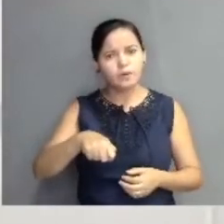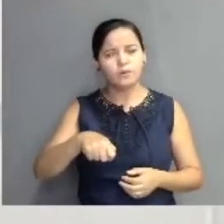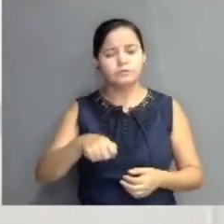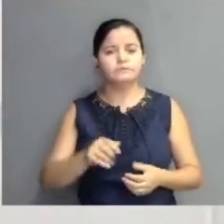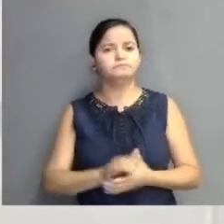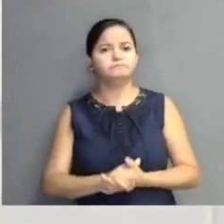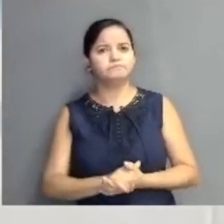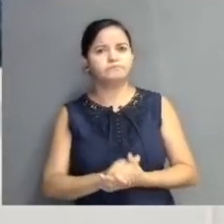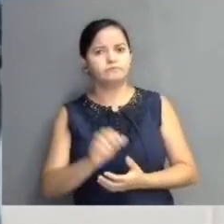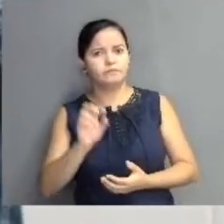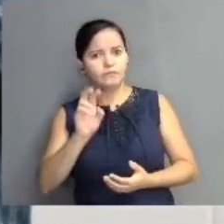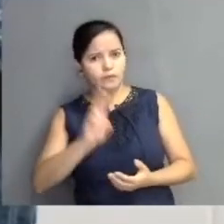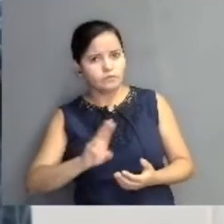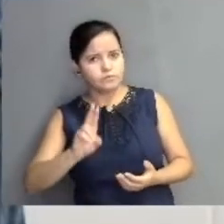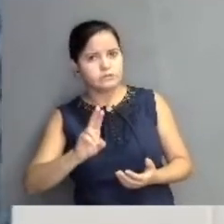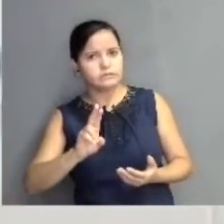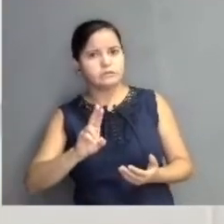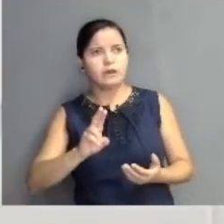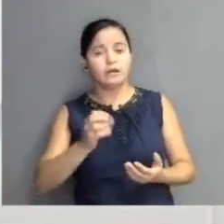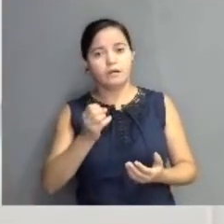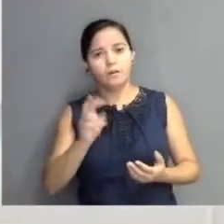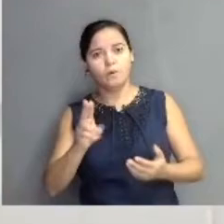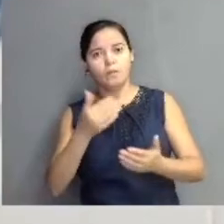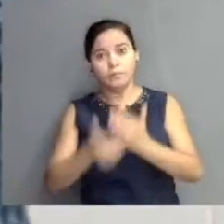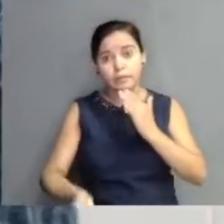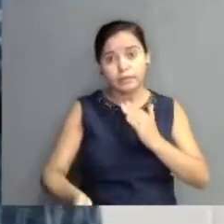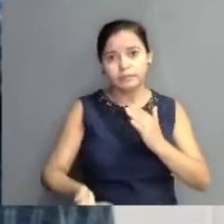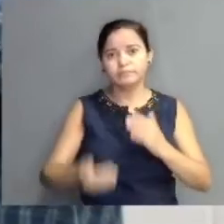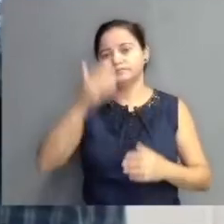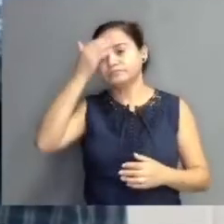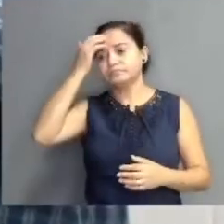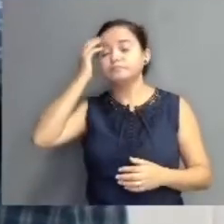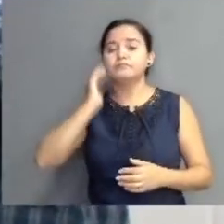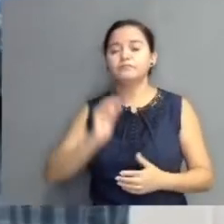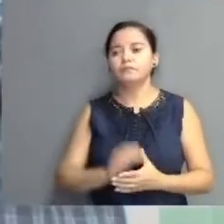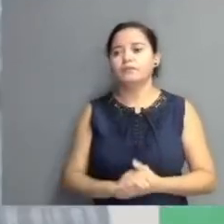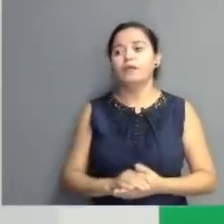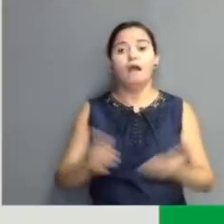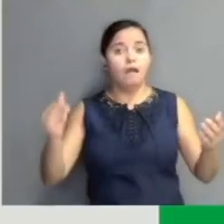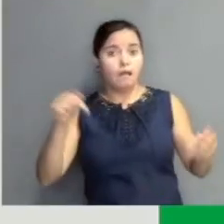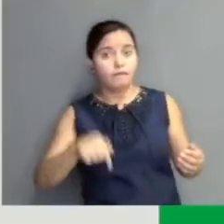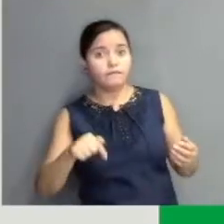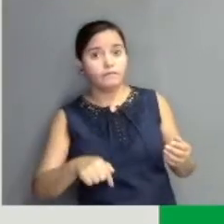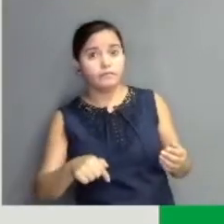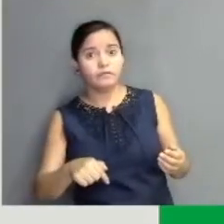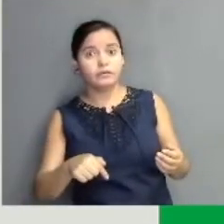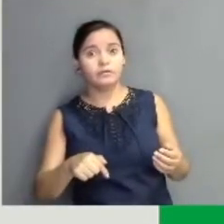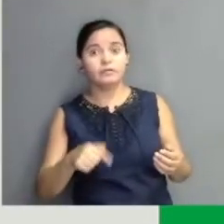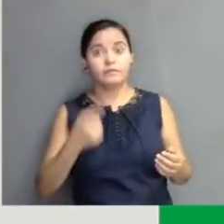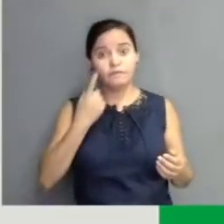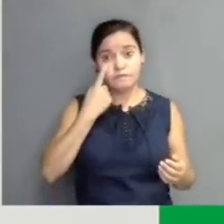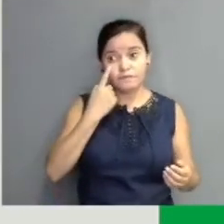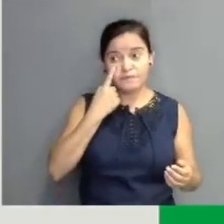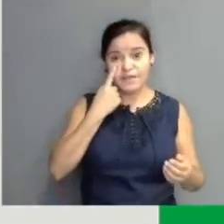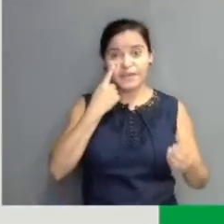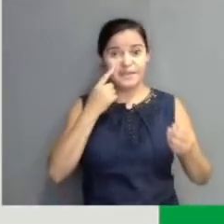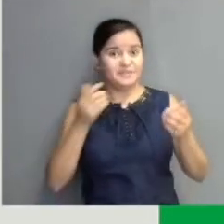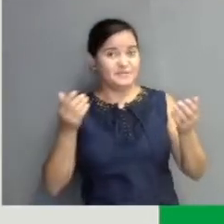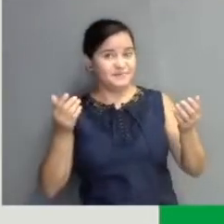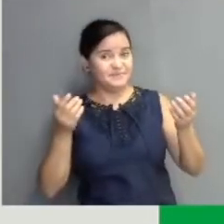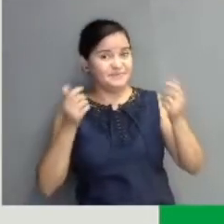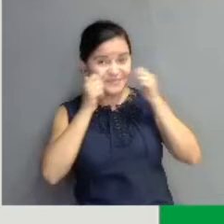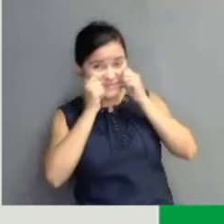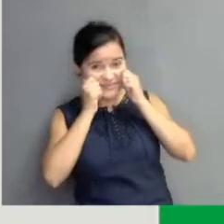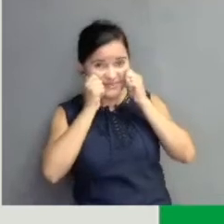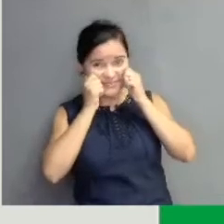outros pontos. E aí eu vou pedir para a produção ir para o próximo slide. E aí vem para aquele momento, né? Um momento fofo, cuti-cuti, que daria até